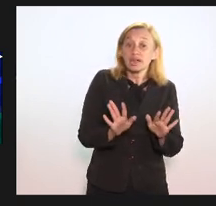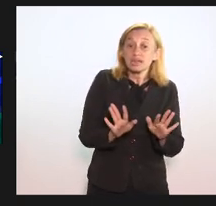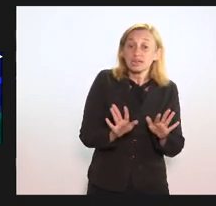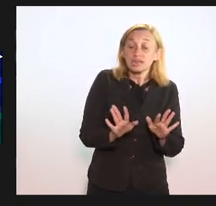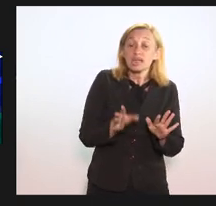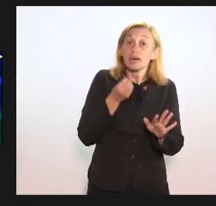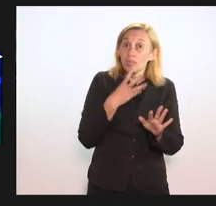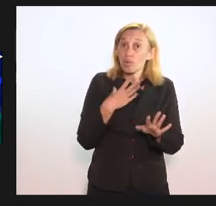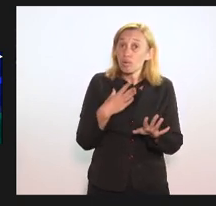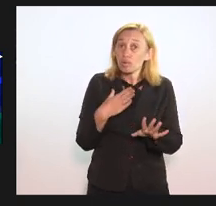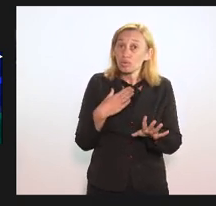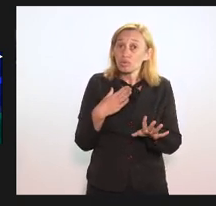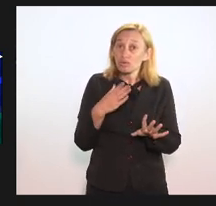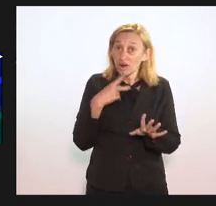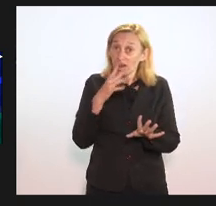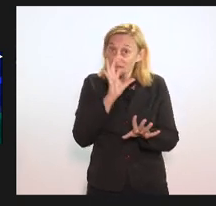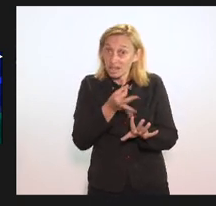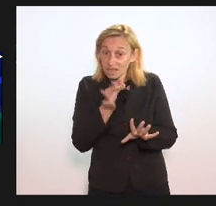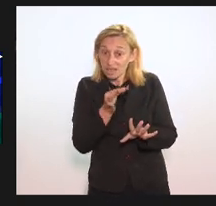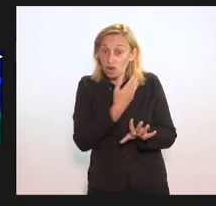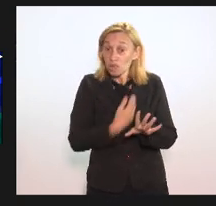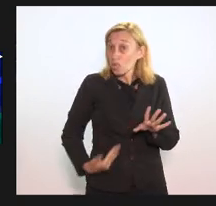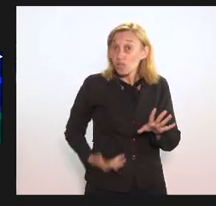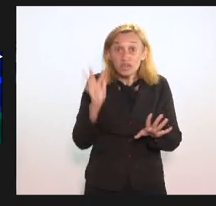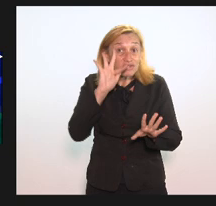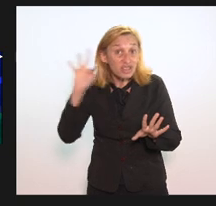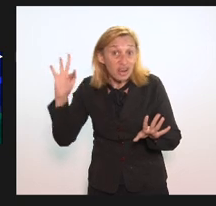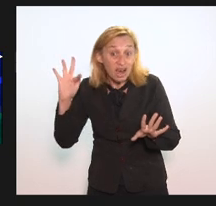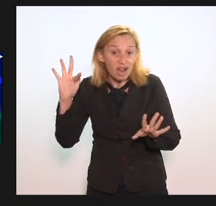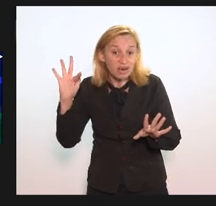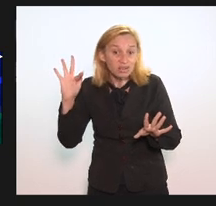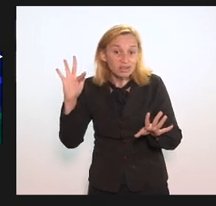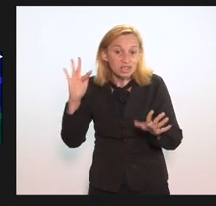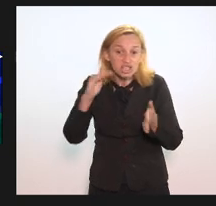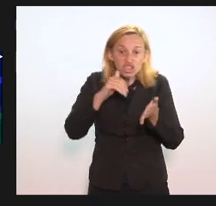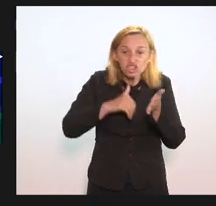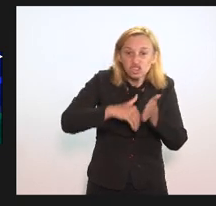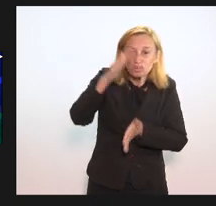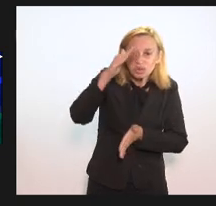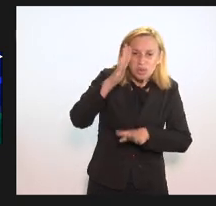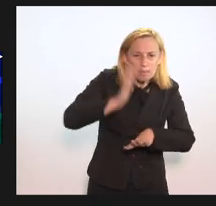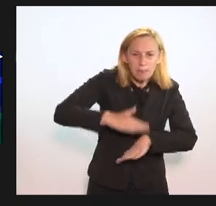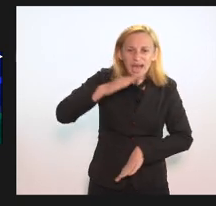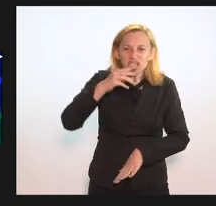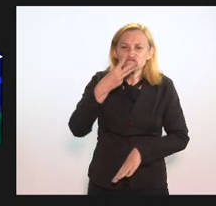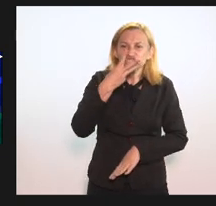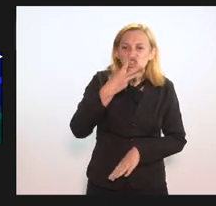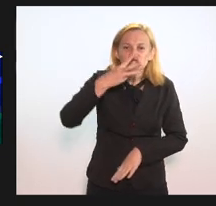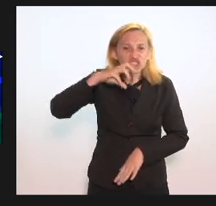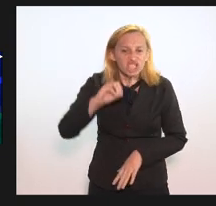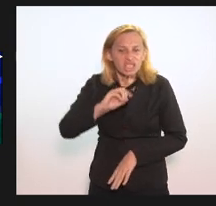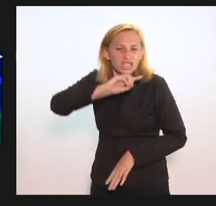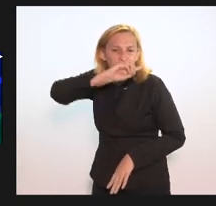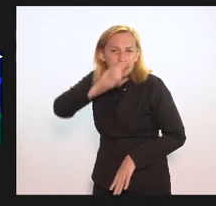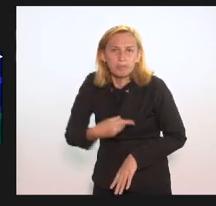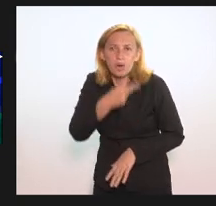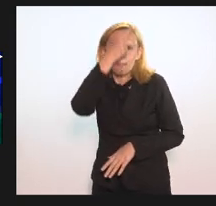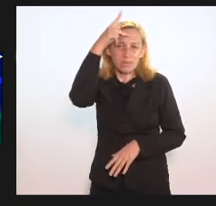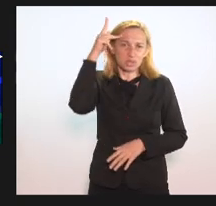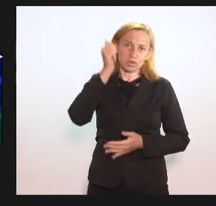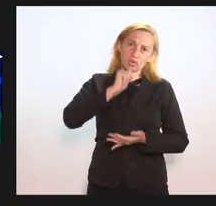Ah mas é bom deixar claro que o governo federal permitiu mais de 30 mil